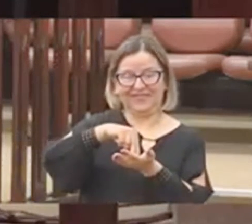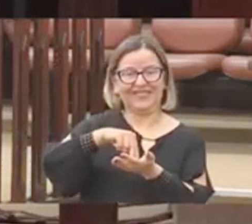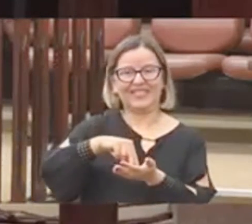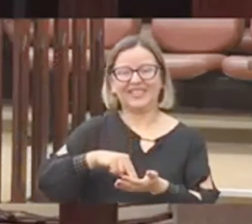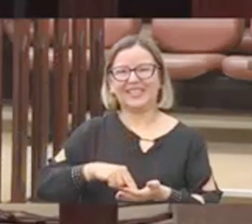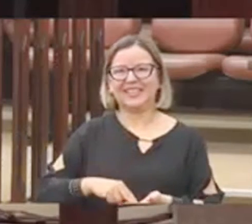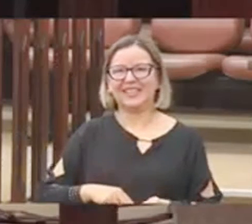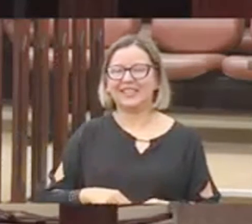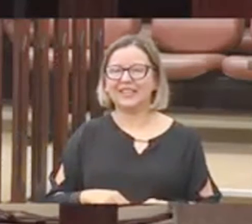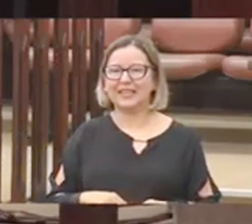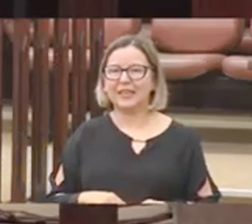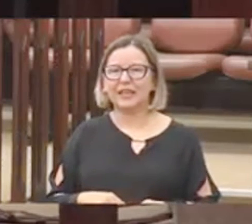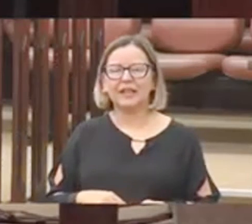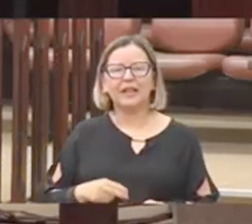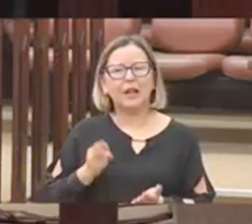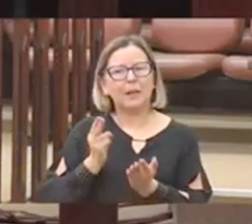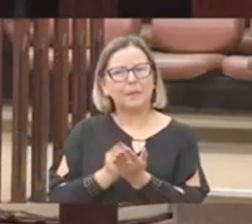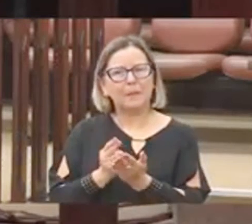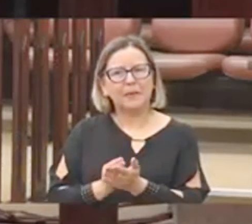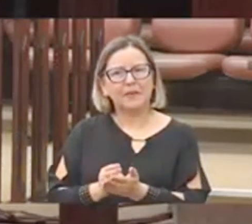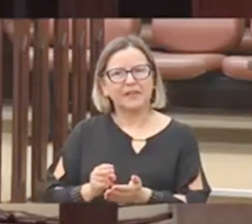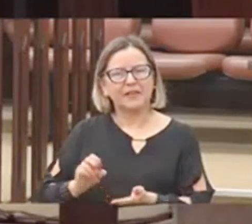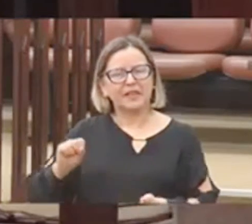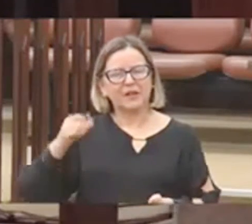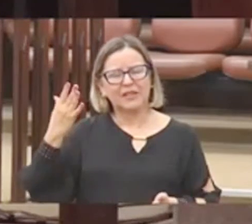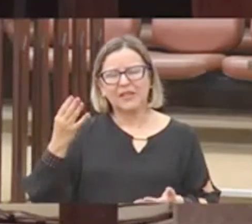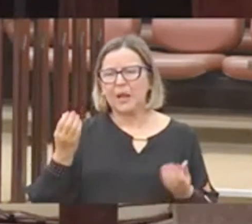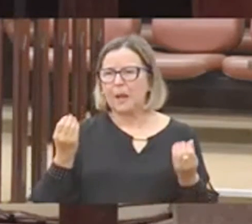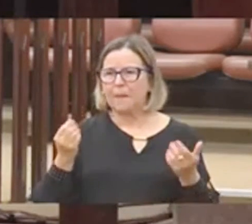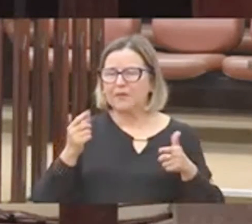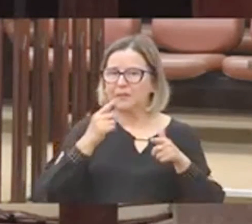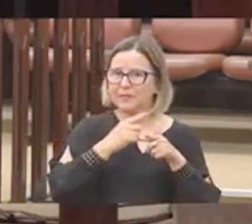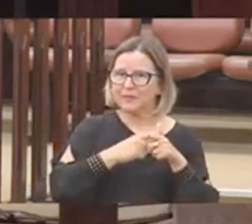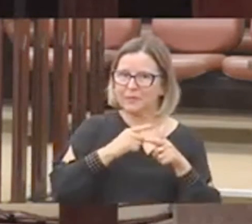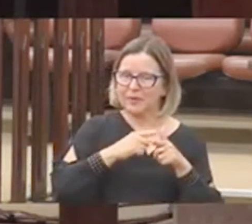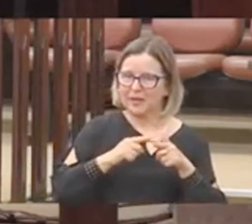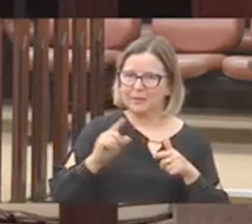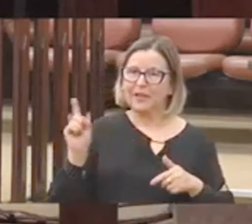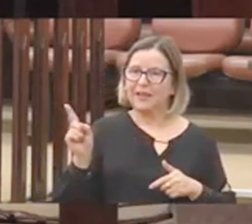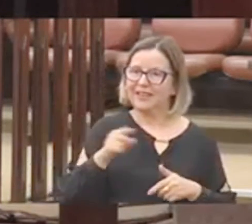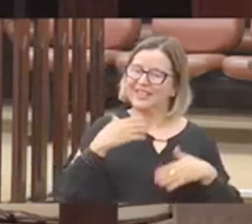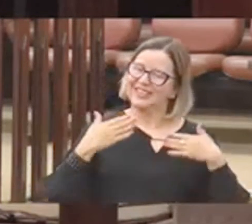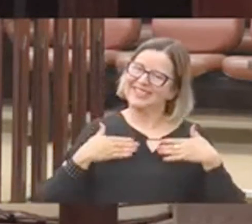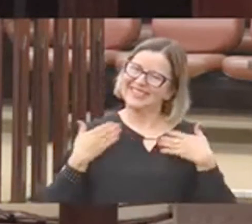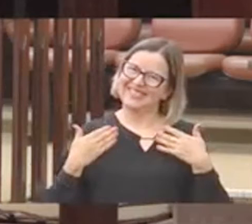de todas essas circunstâncias, você reage com alegria.